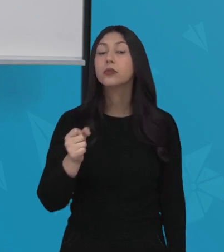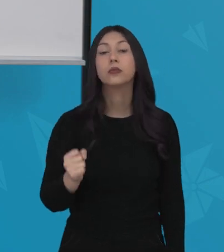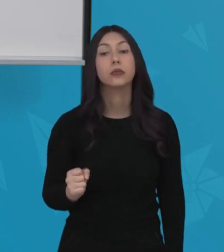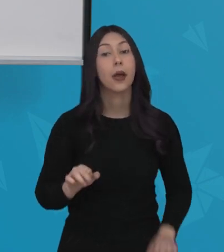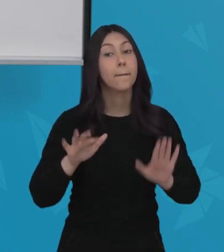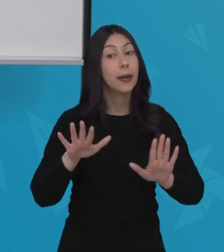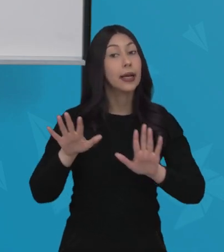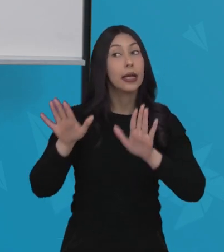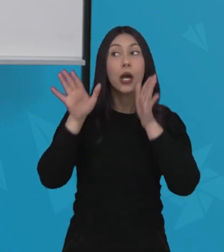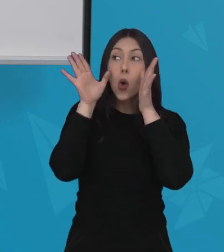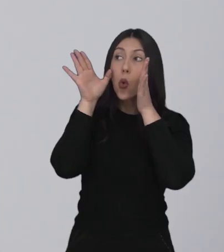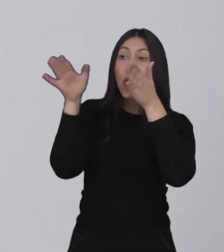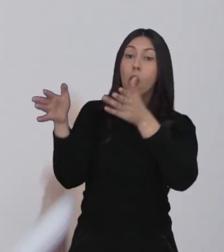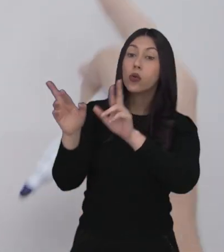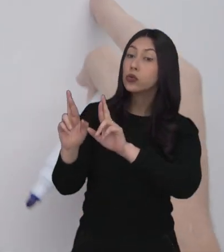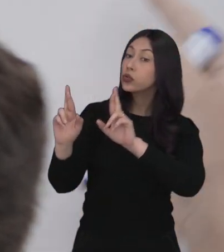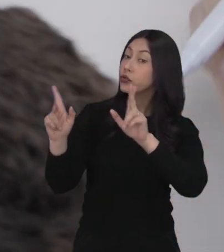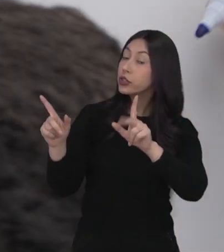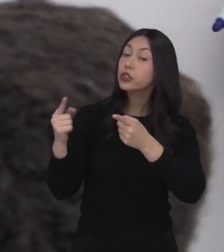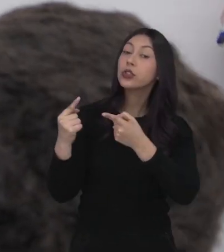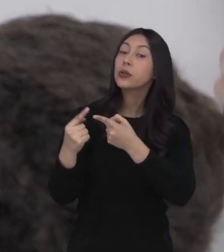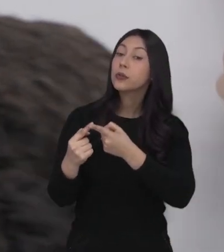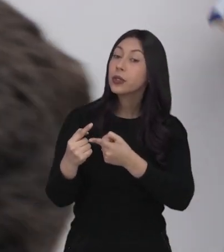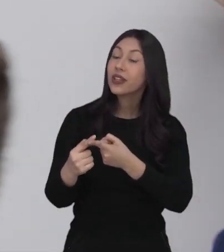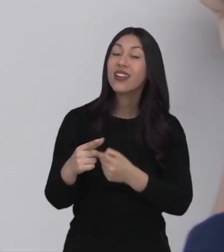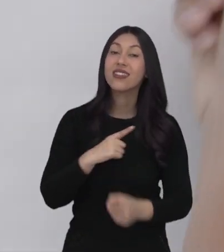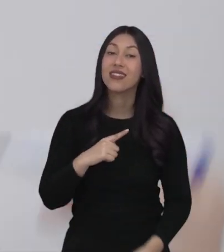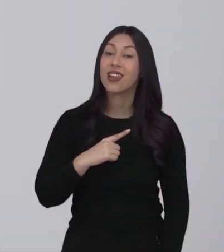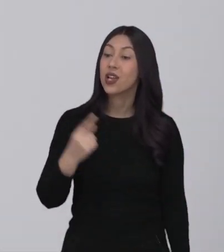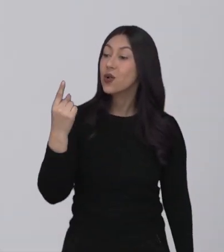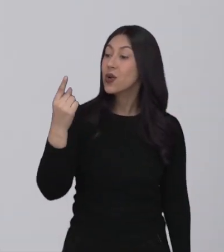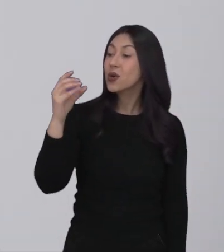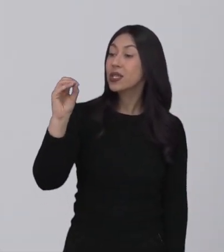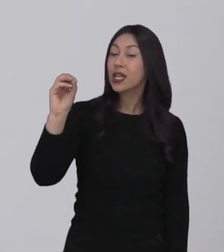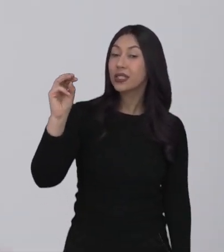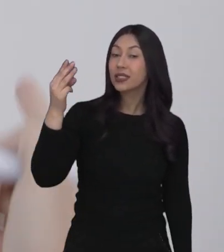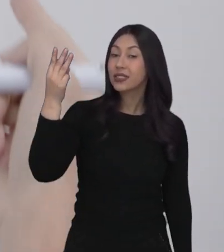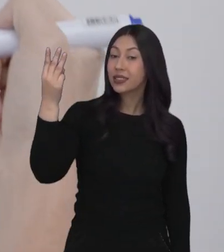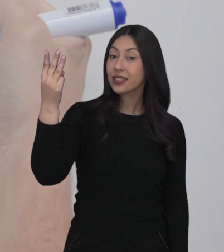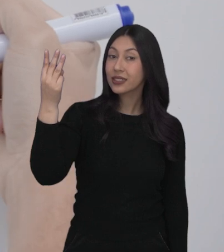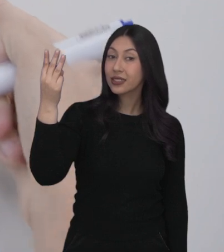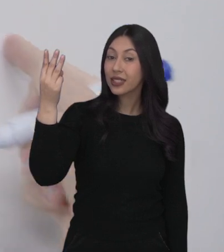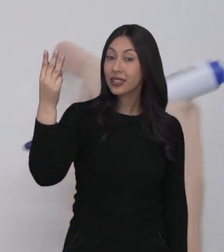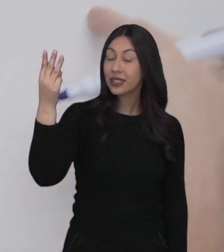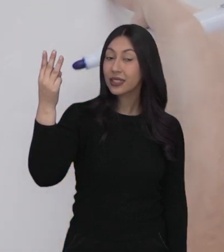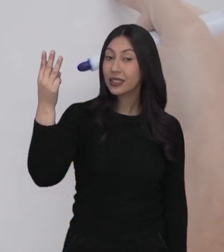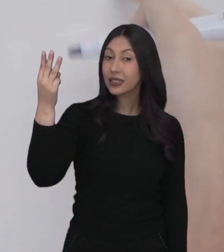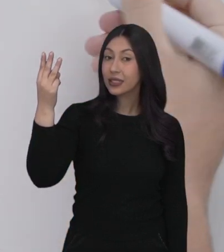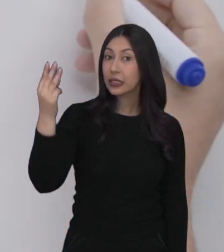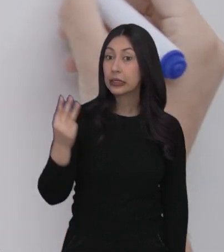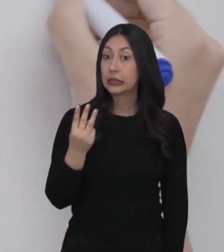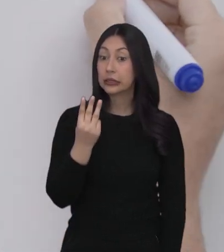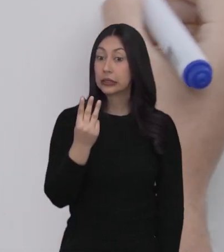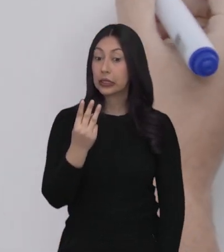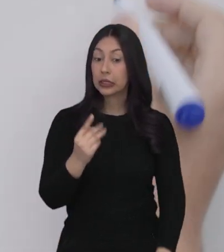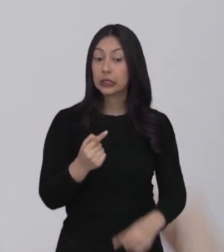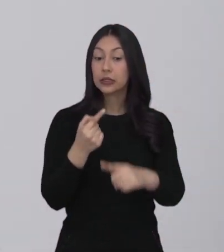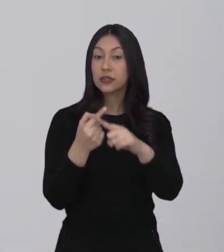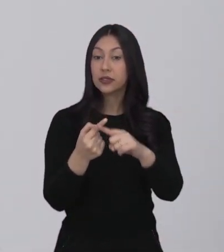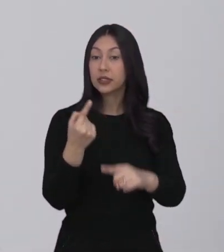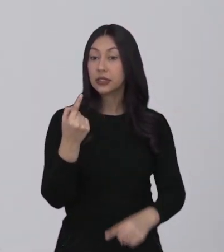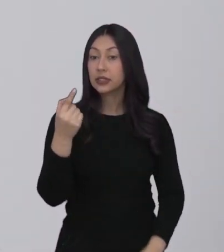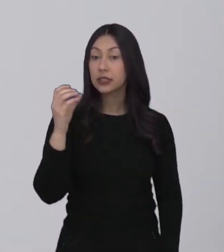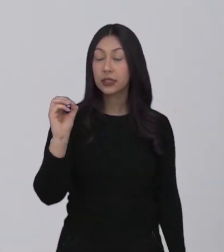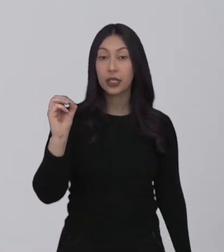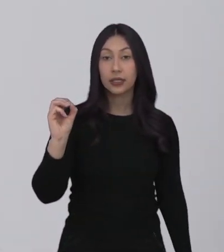é um cuidado um pouco diferente. Porque aqui tem justamente esse 10 à terceira. A gente tem o 3 multiplicando esse número aqui,